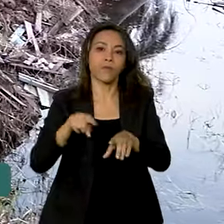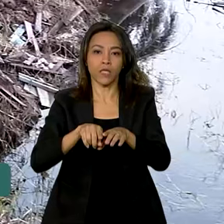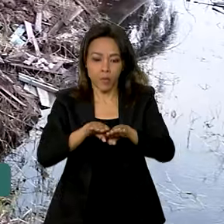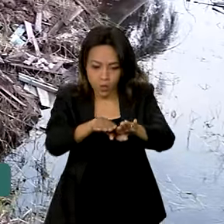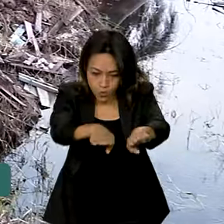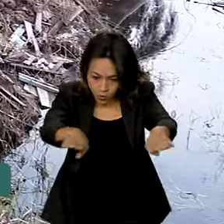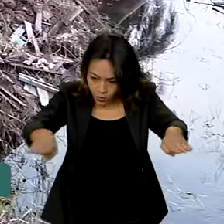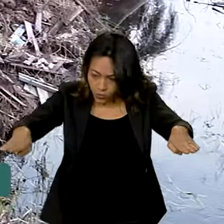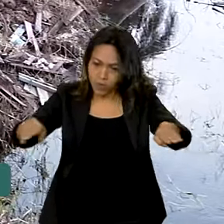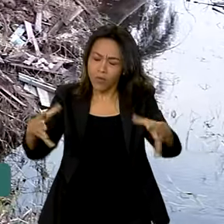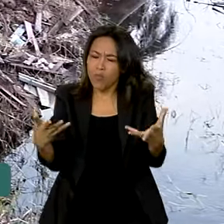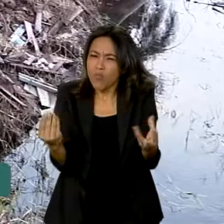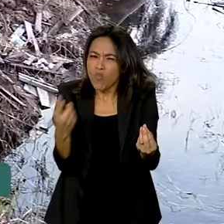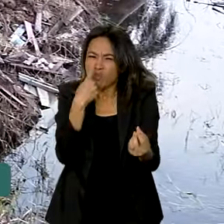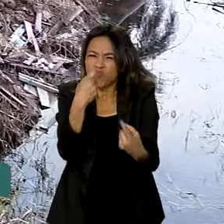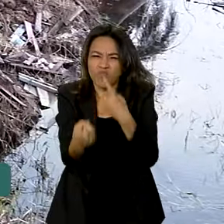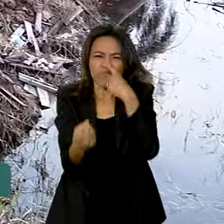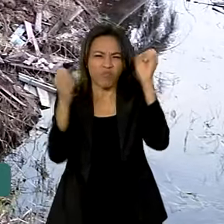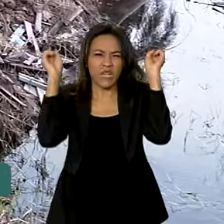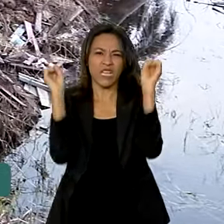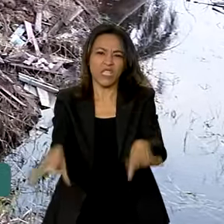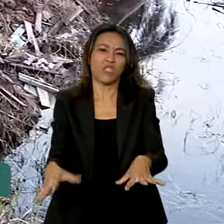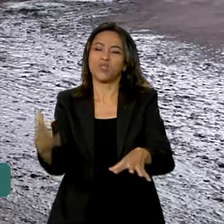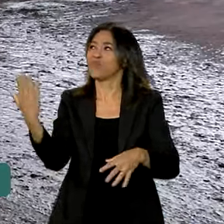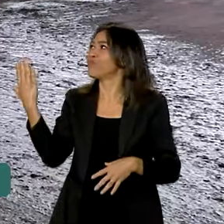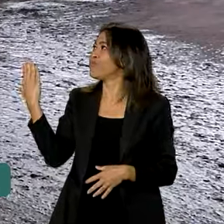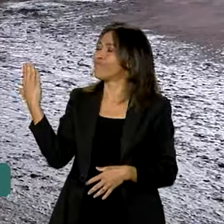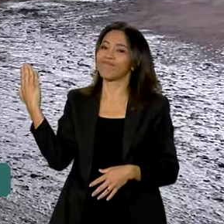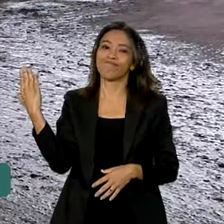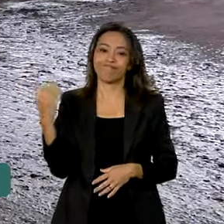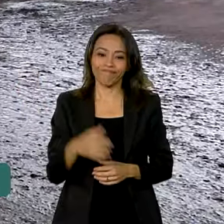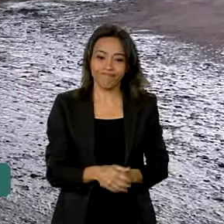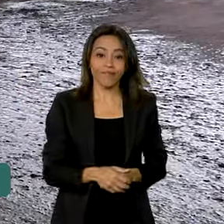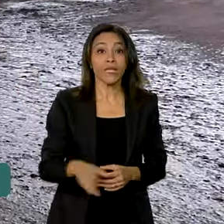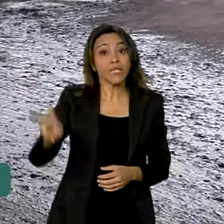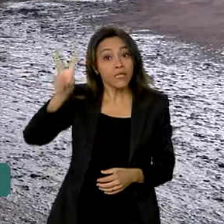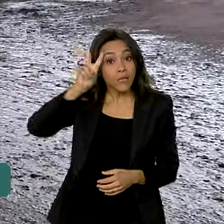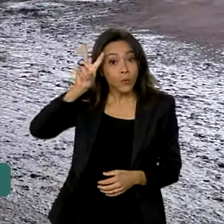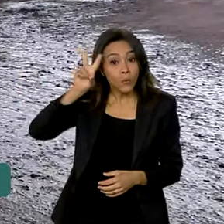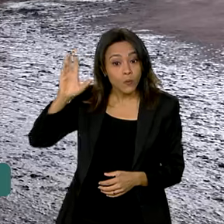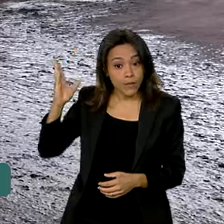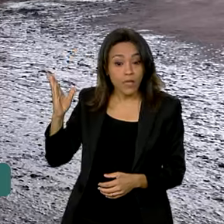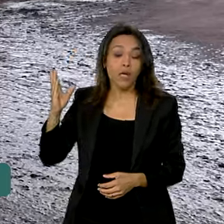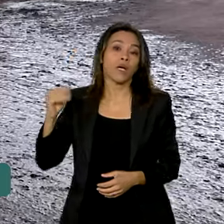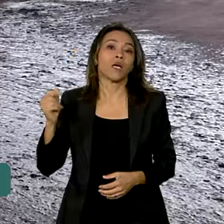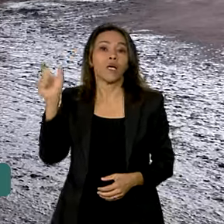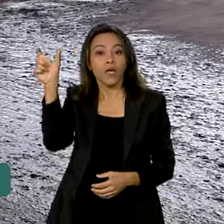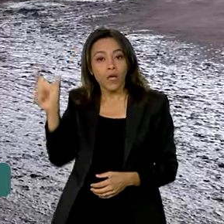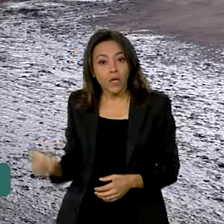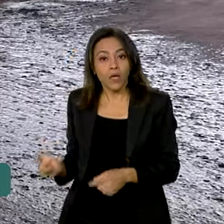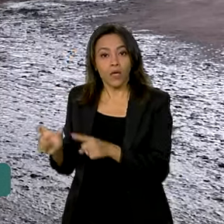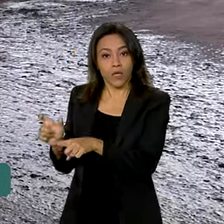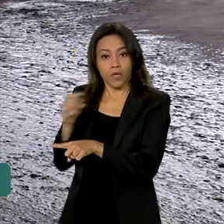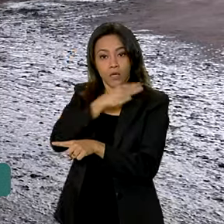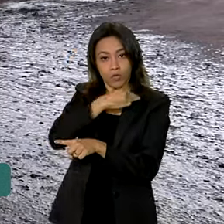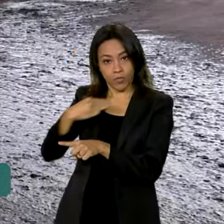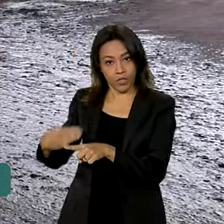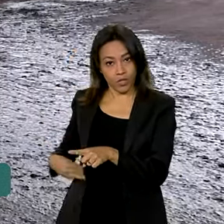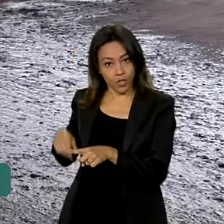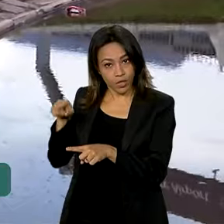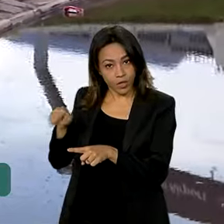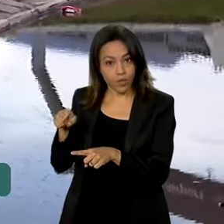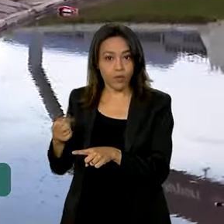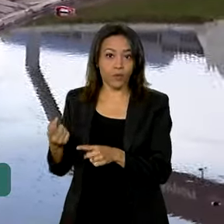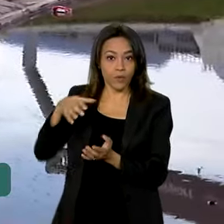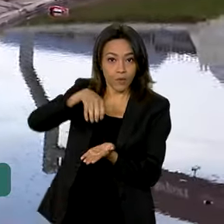Muito lixo e entulho deixados pela água. Na segunda-feira, o ministro da Reconstrução e representantes da